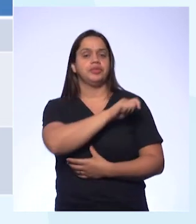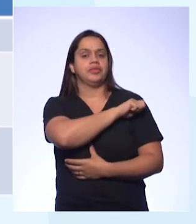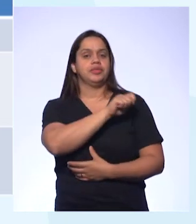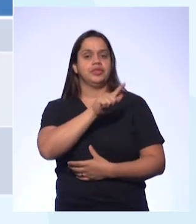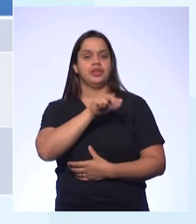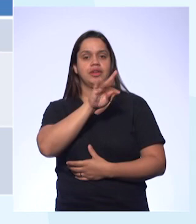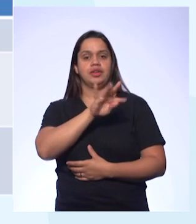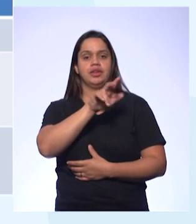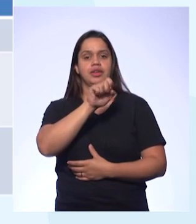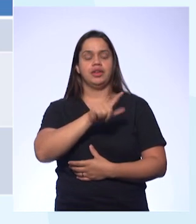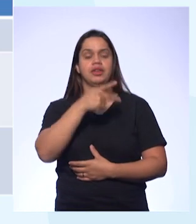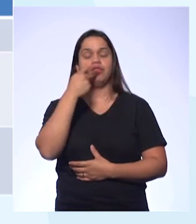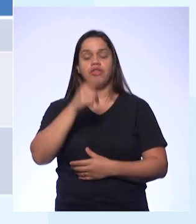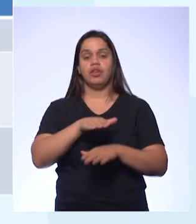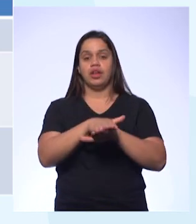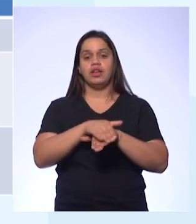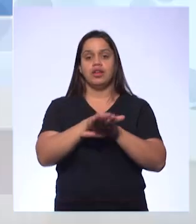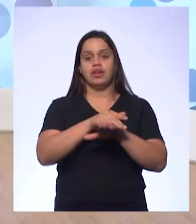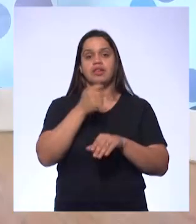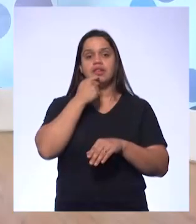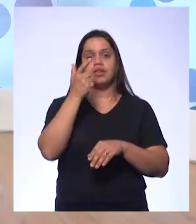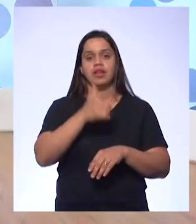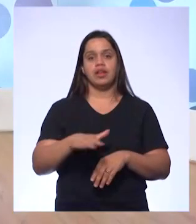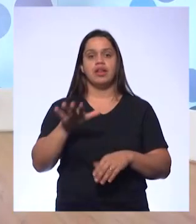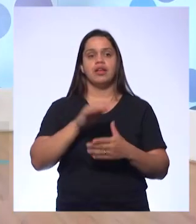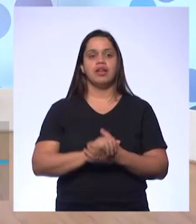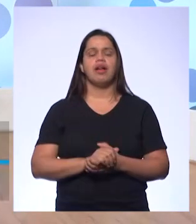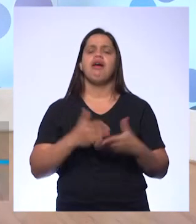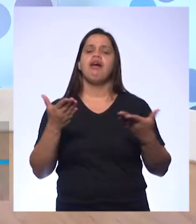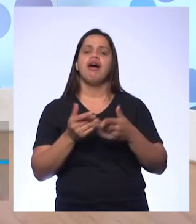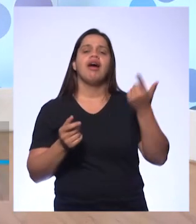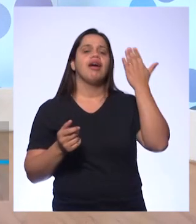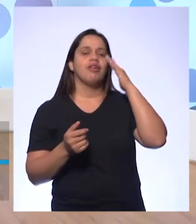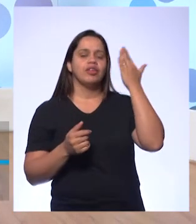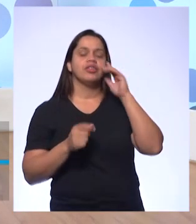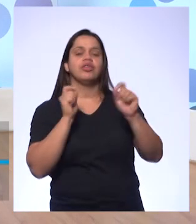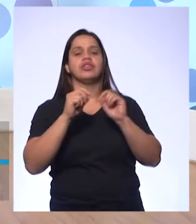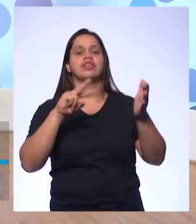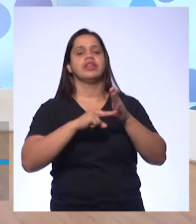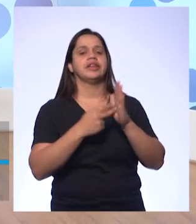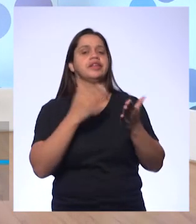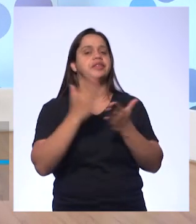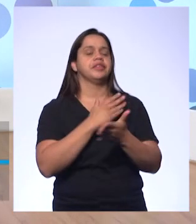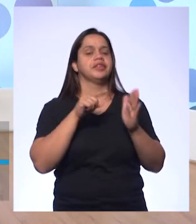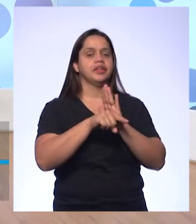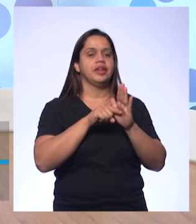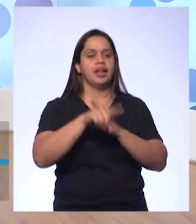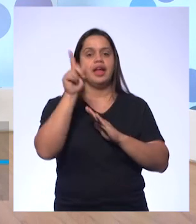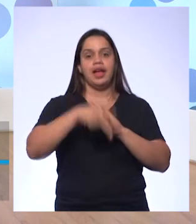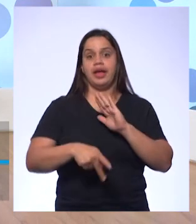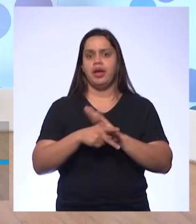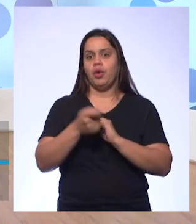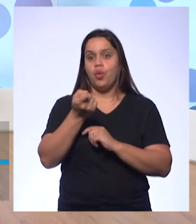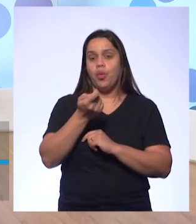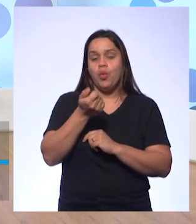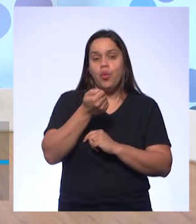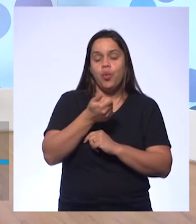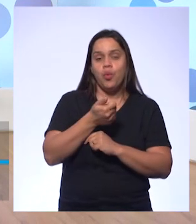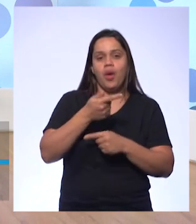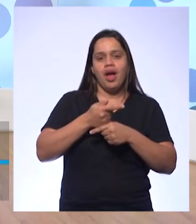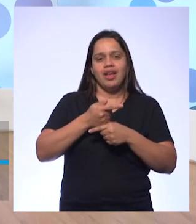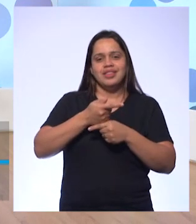tartaruga marinha. E tem aluno falando assim, agora eu entendi o que é Rofeche. enciclopédia. A enciclopédia é quase um Google da